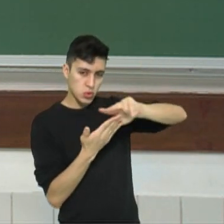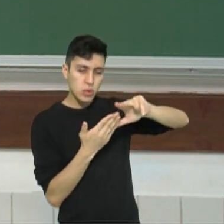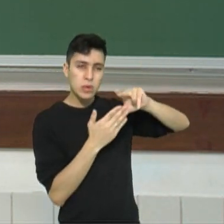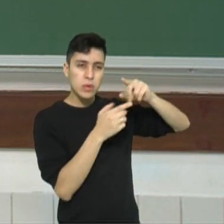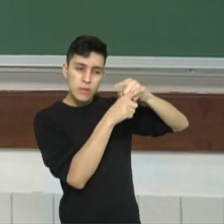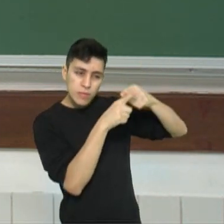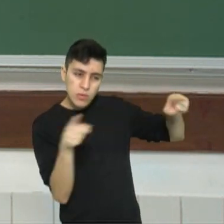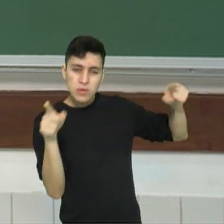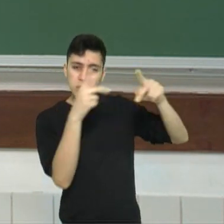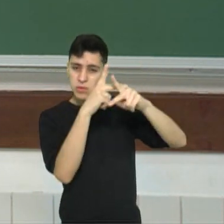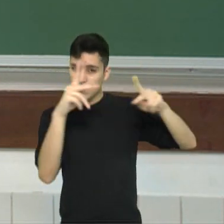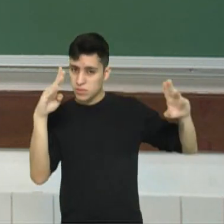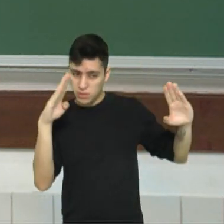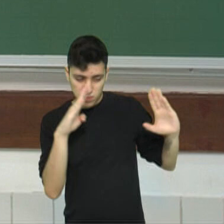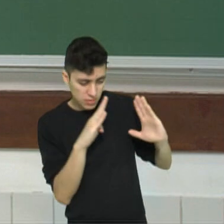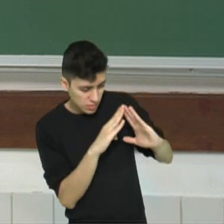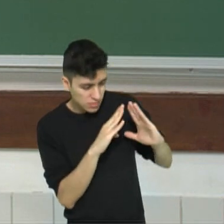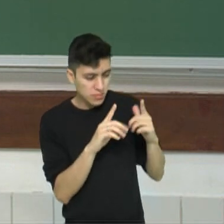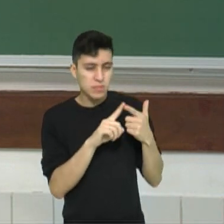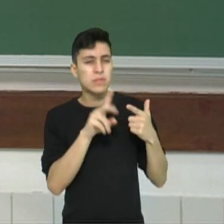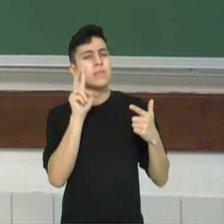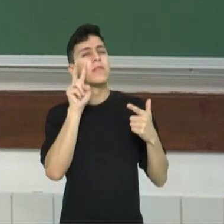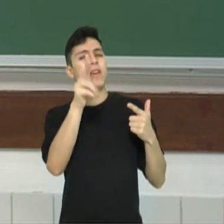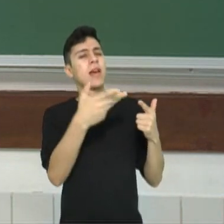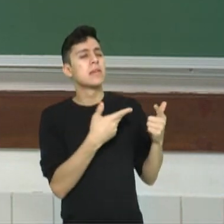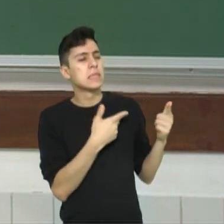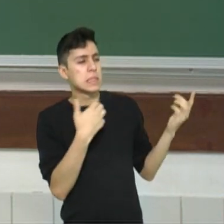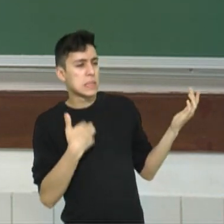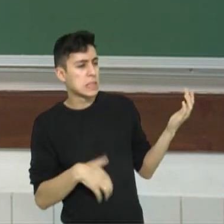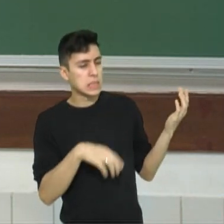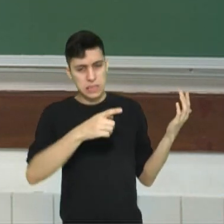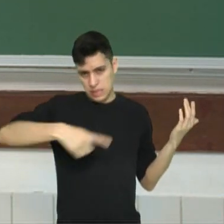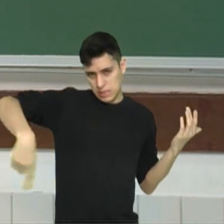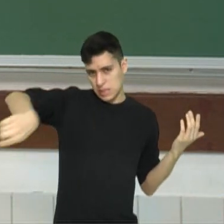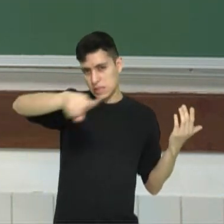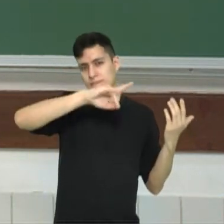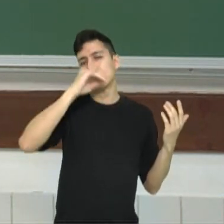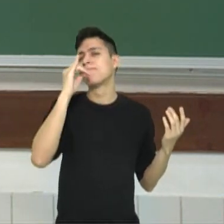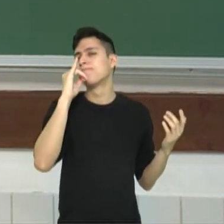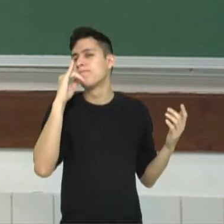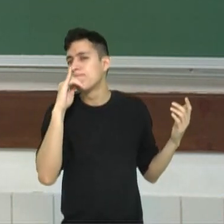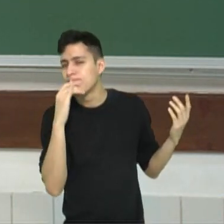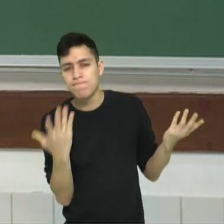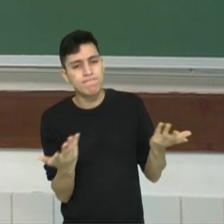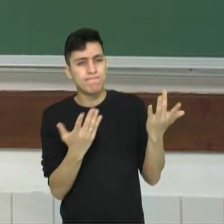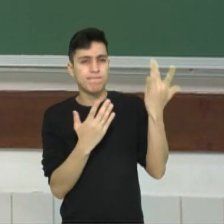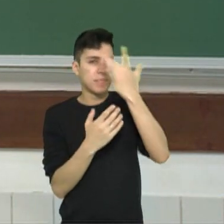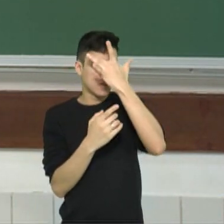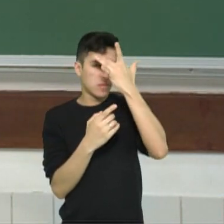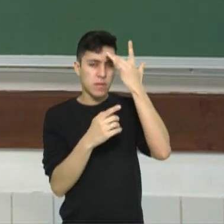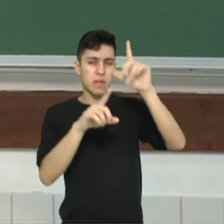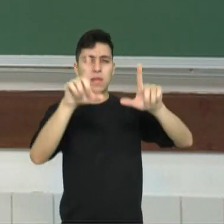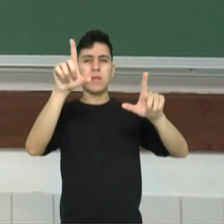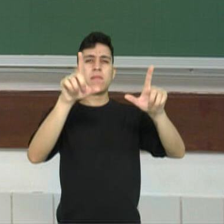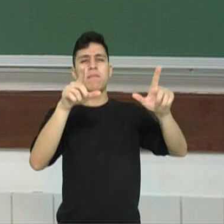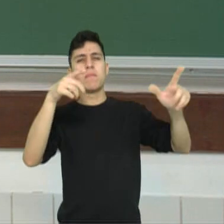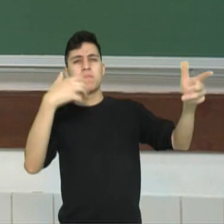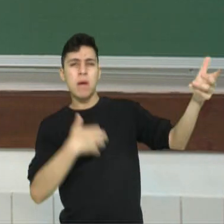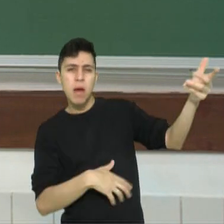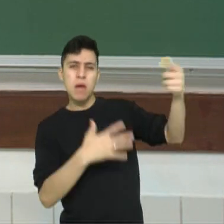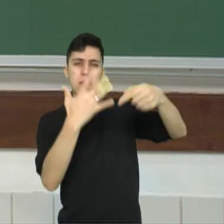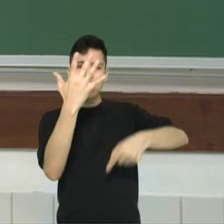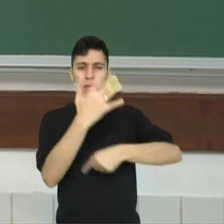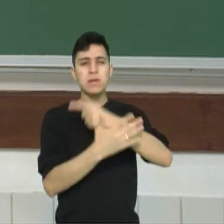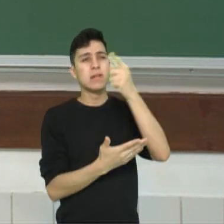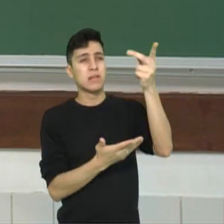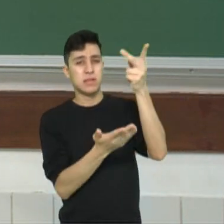sua residência, ou que você veja um amigo seu tocando, ou que você veja até por algum artista da televisão, então aquilo ali vai estar sempre